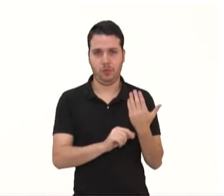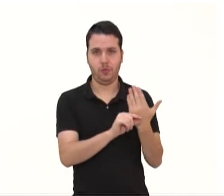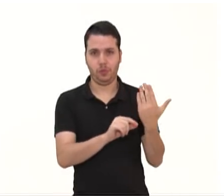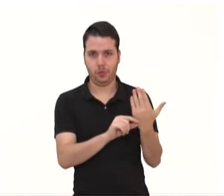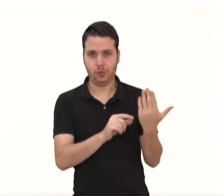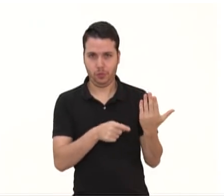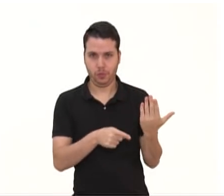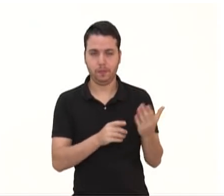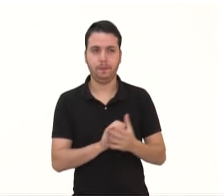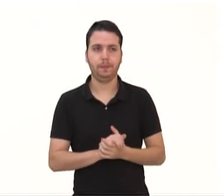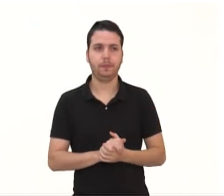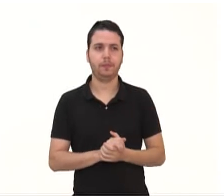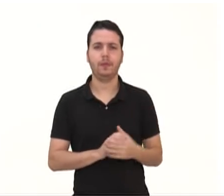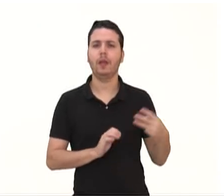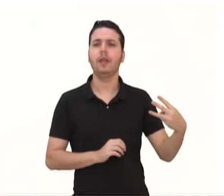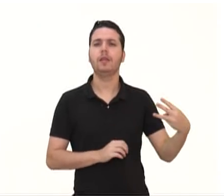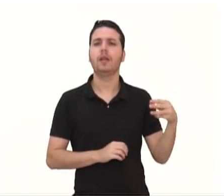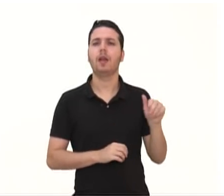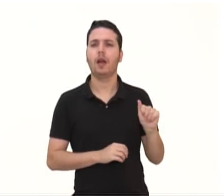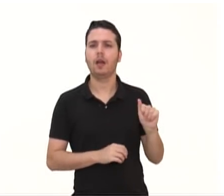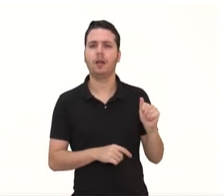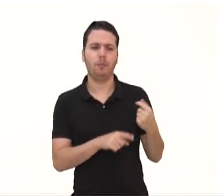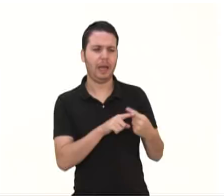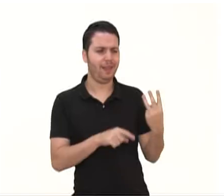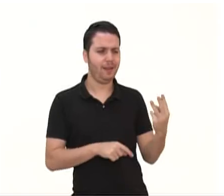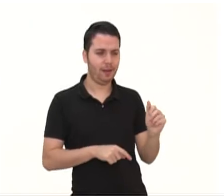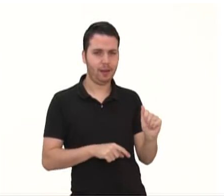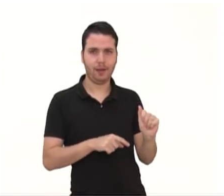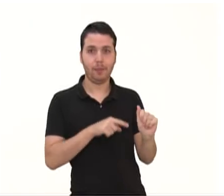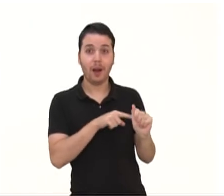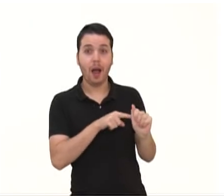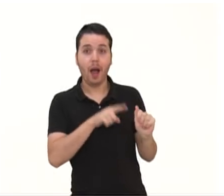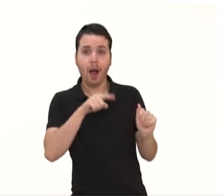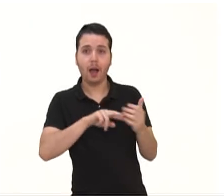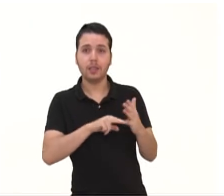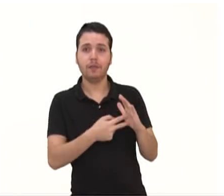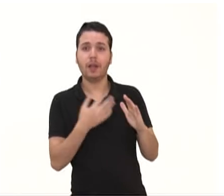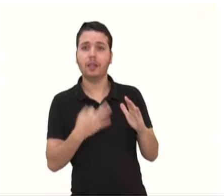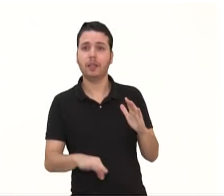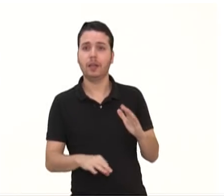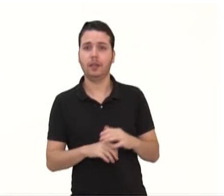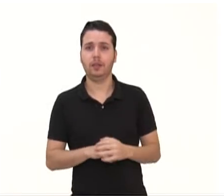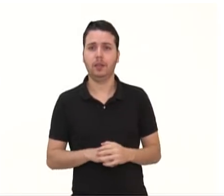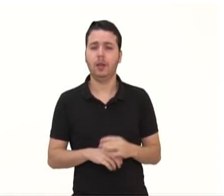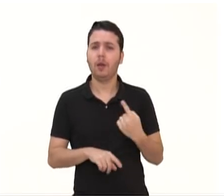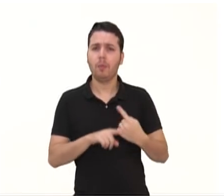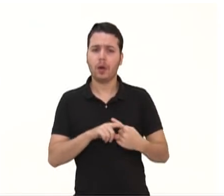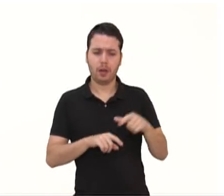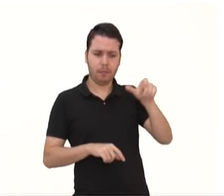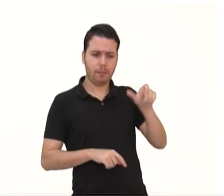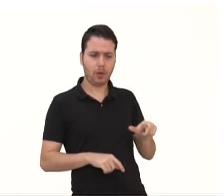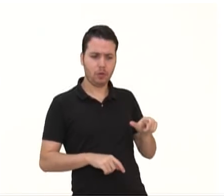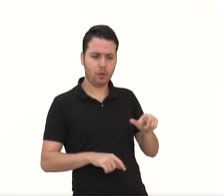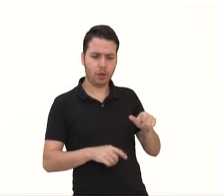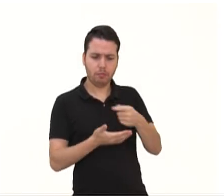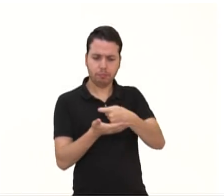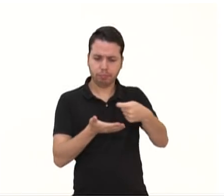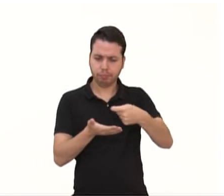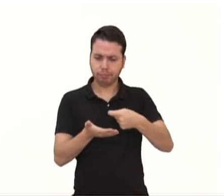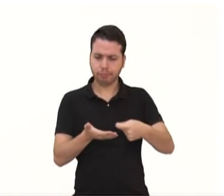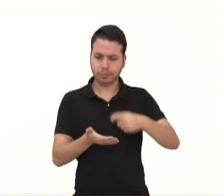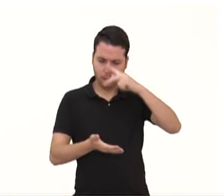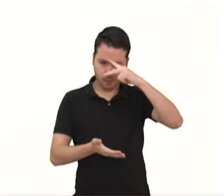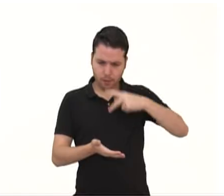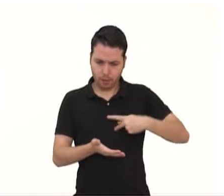3A. Por que que é o 3A? Porque a 3A é a que está correta. Por que que as pessoas escrevem uma autobiografia?